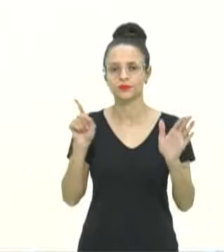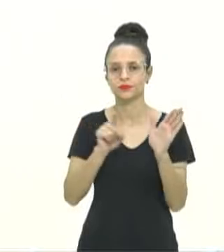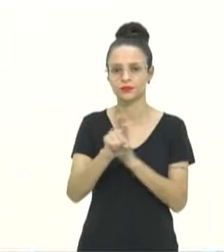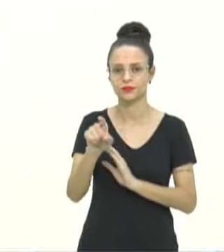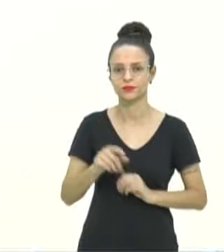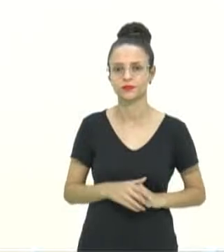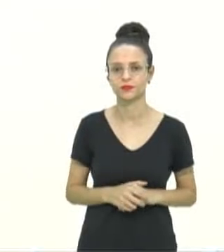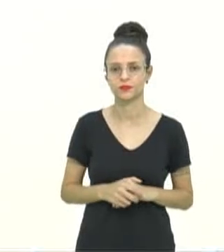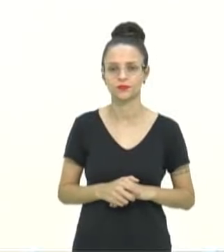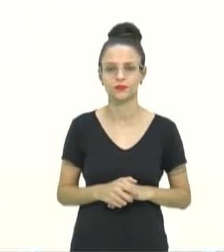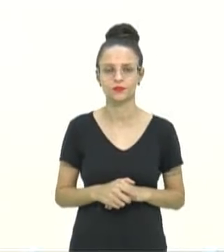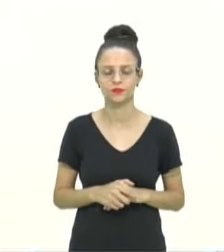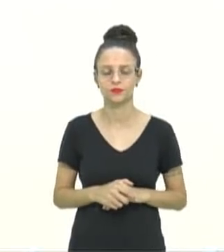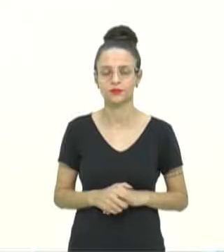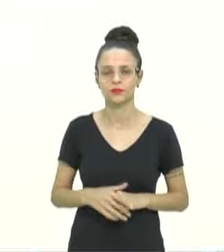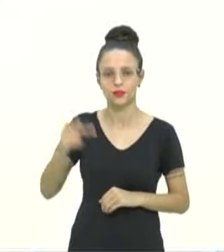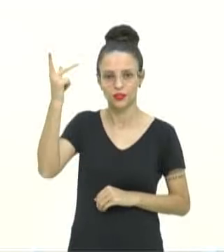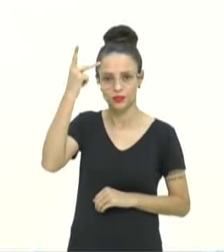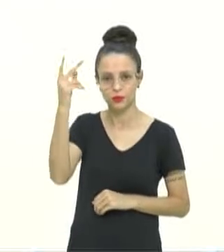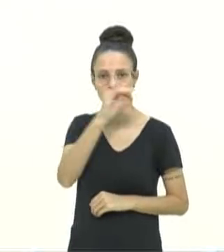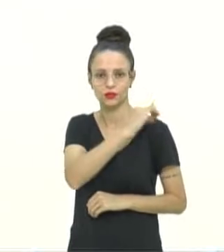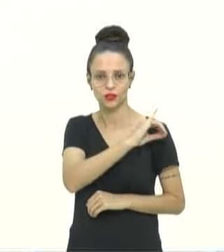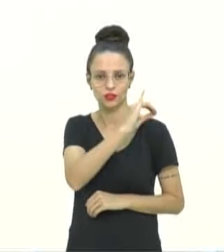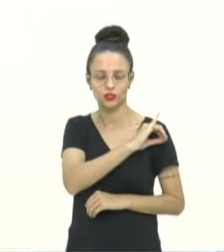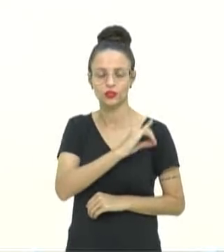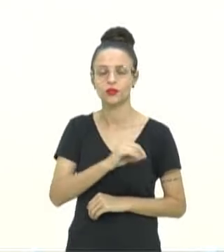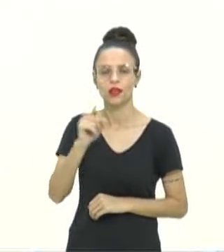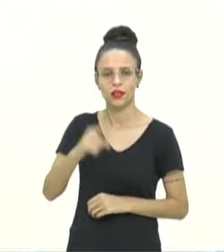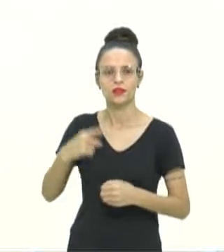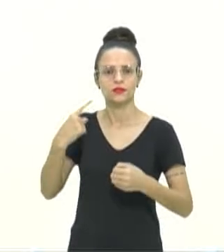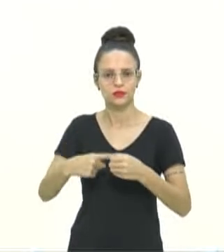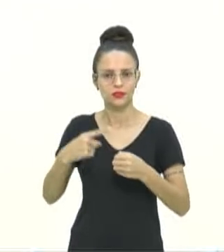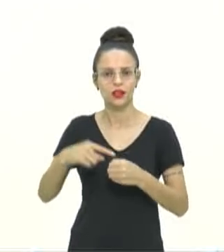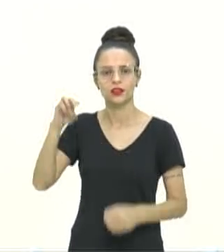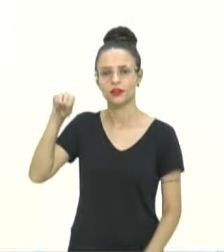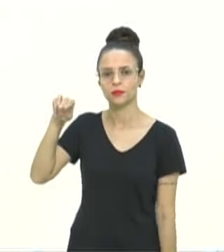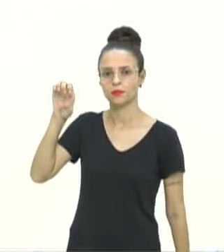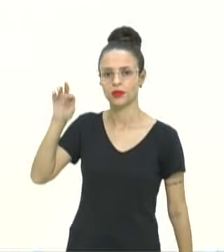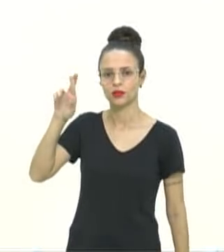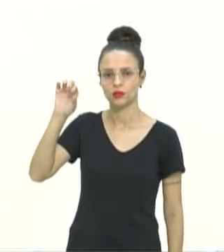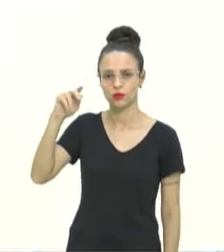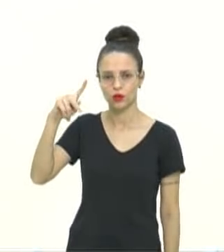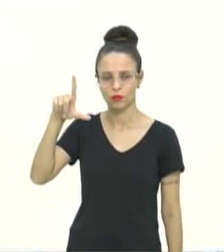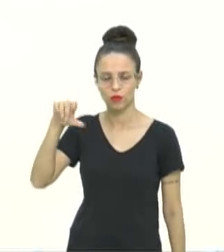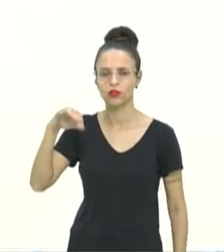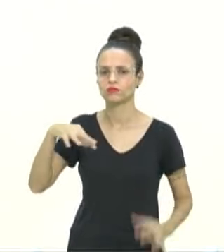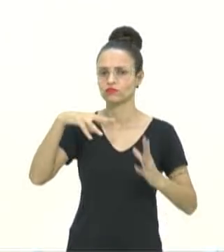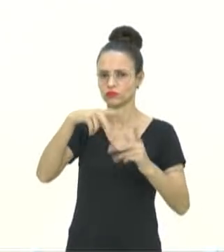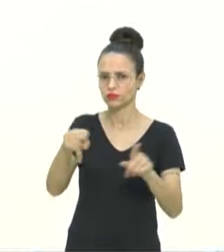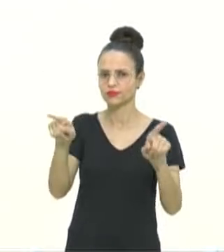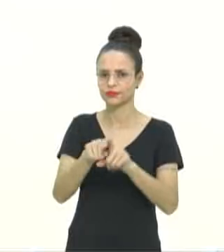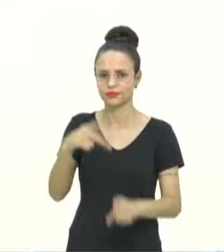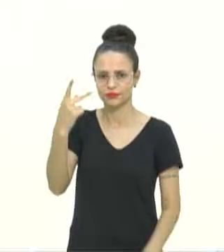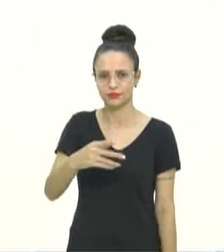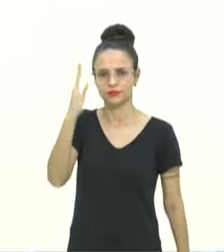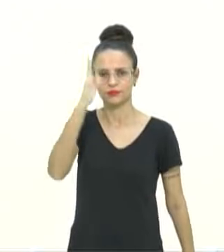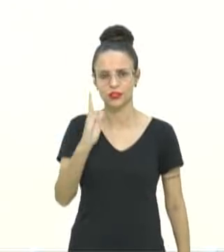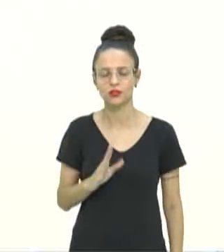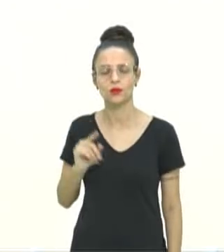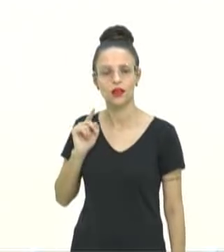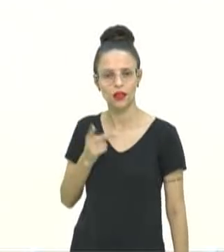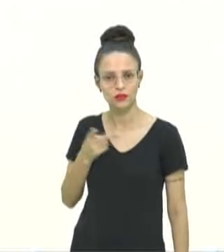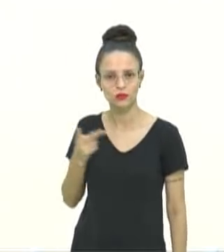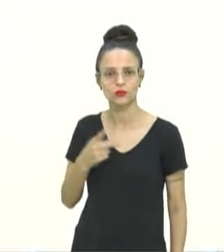Perguntinha ali. São Paulo e Rio de Janeiro são duas grandes metrópoles globais existentes no Brasil. Tais